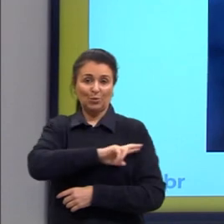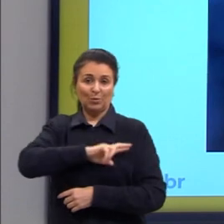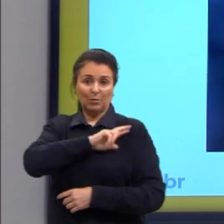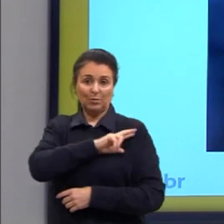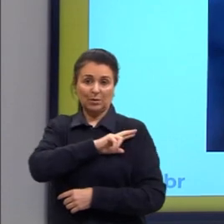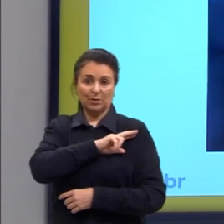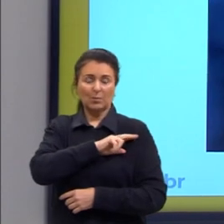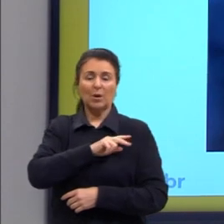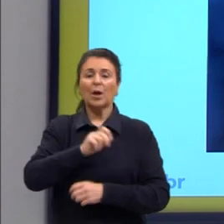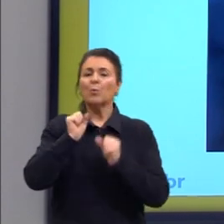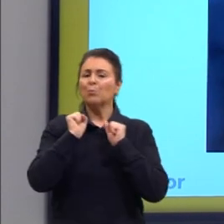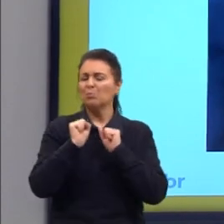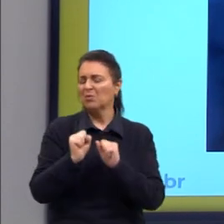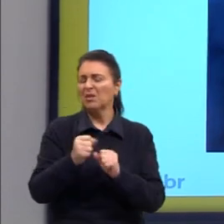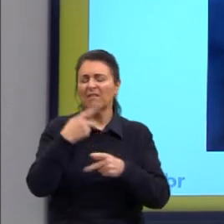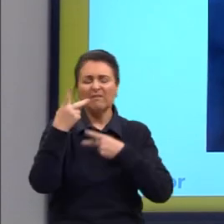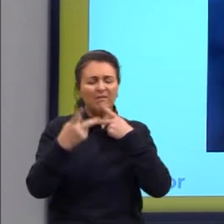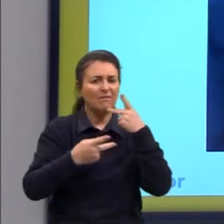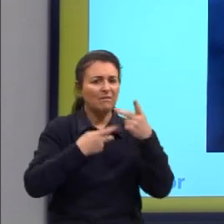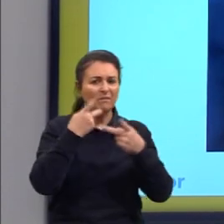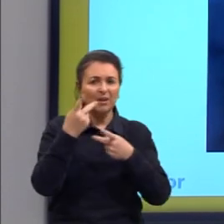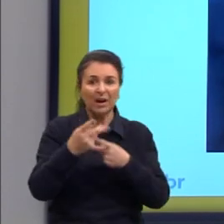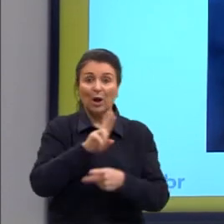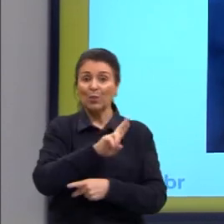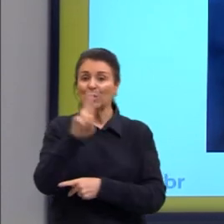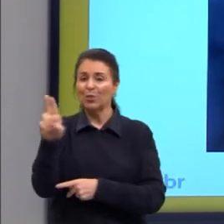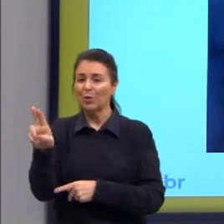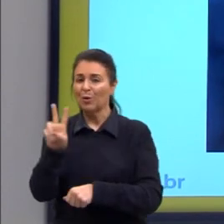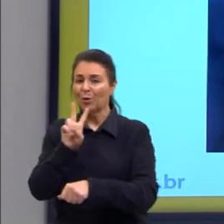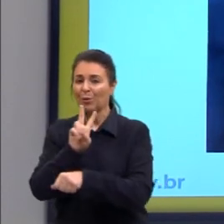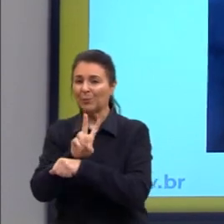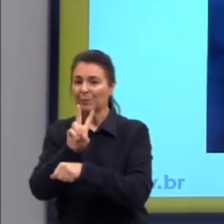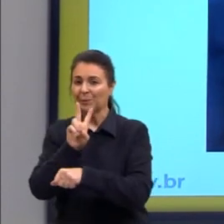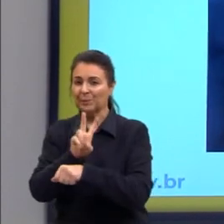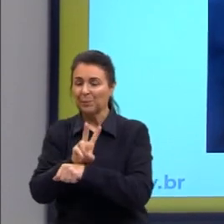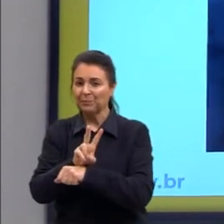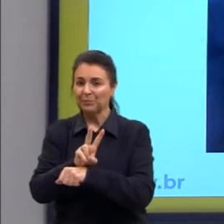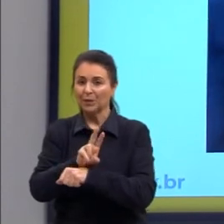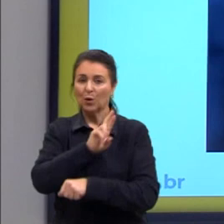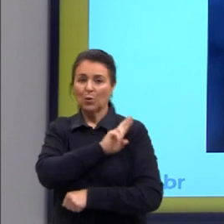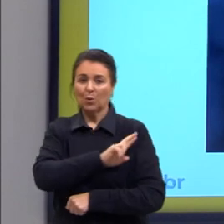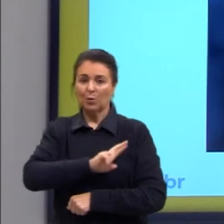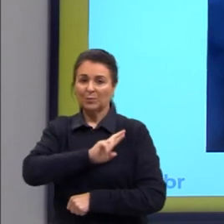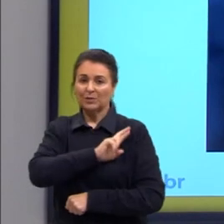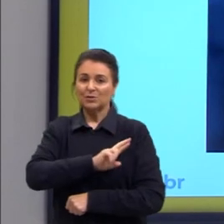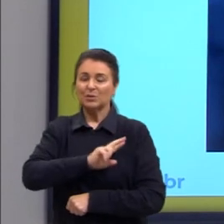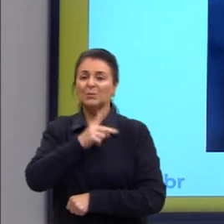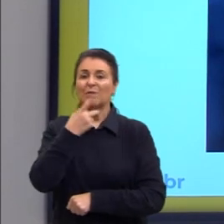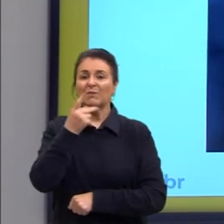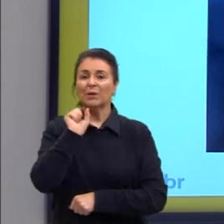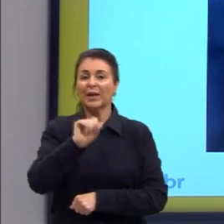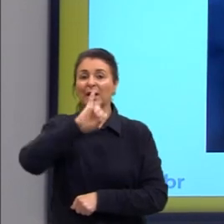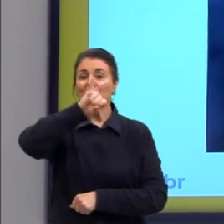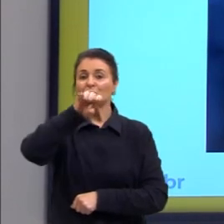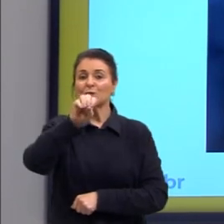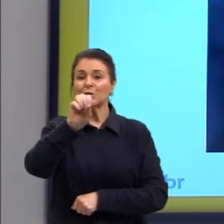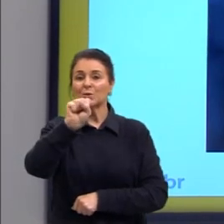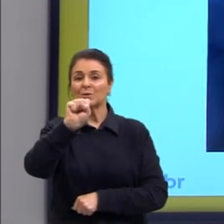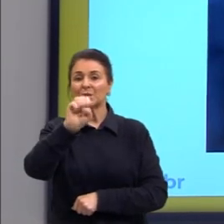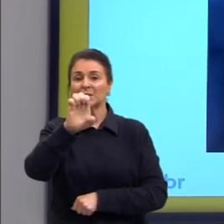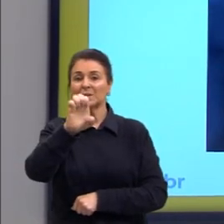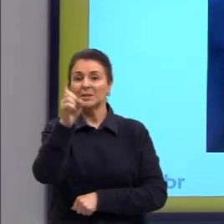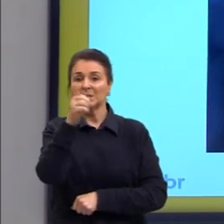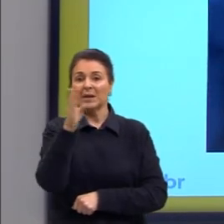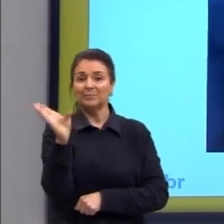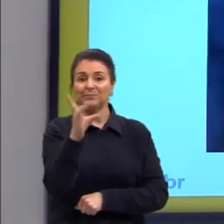ficaria aulas e aulas falando apenas desse cara marca em bem o nome desse cara quando a gente fala e romantismo nós falamos em quem José de